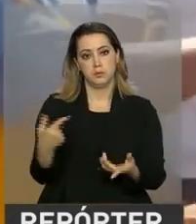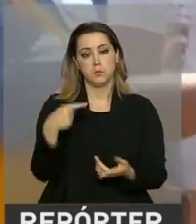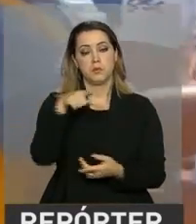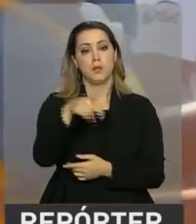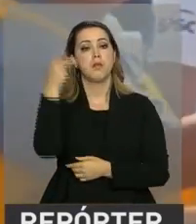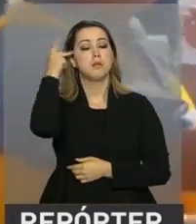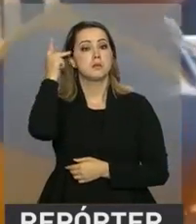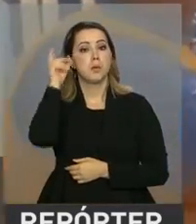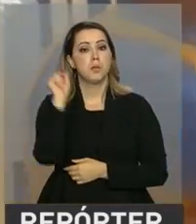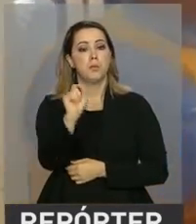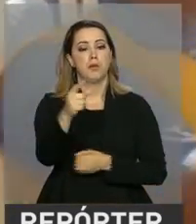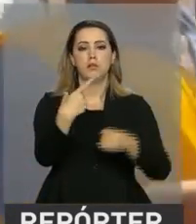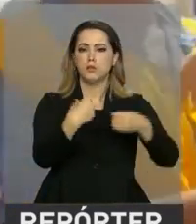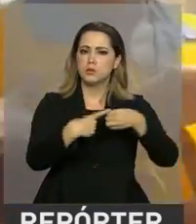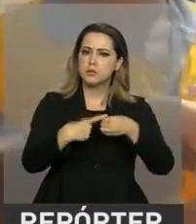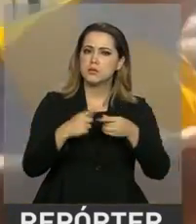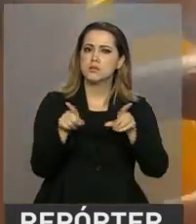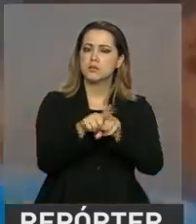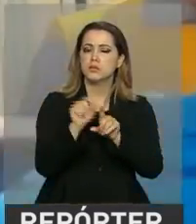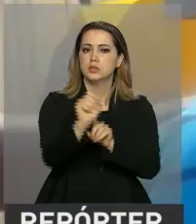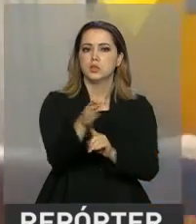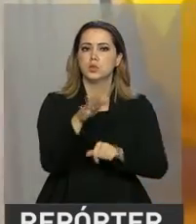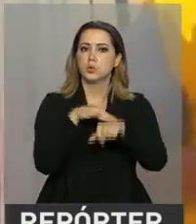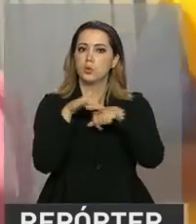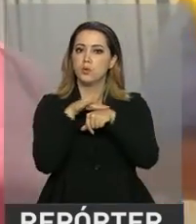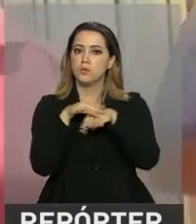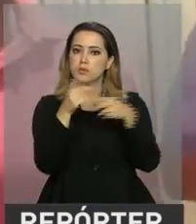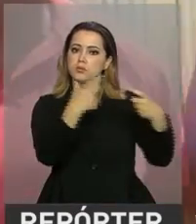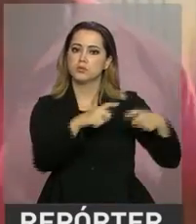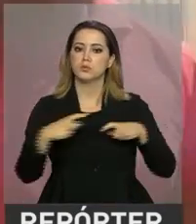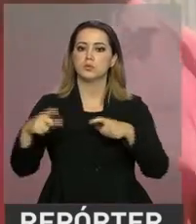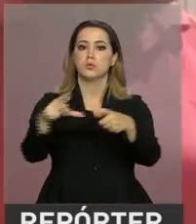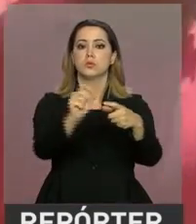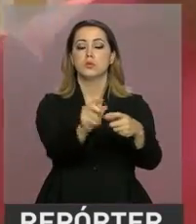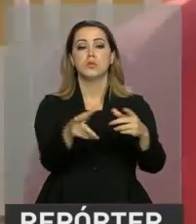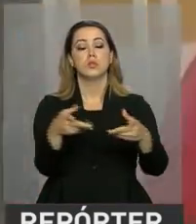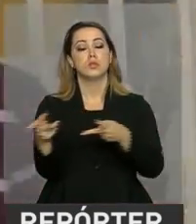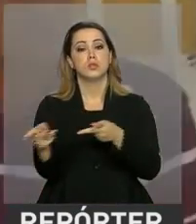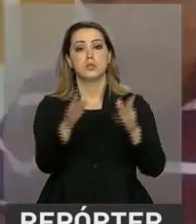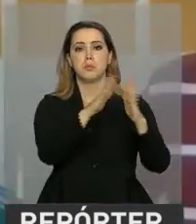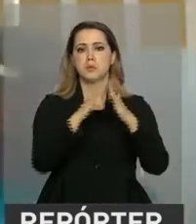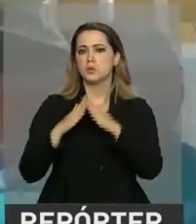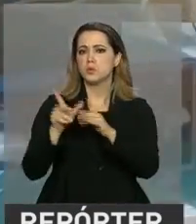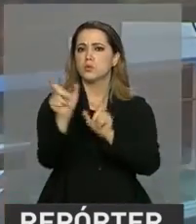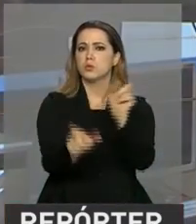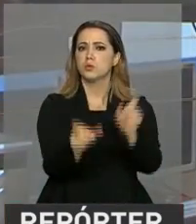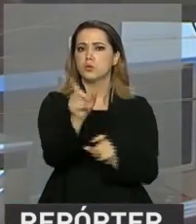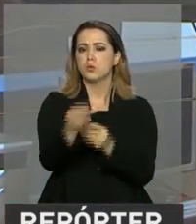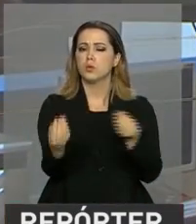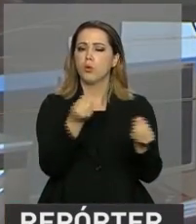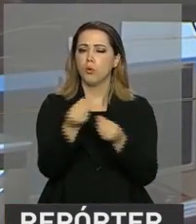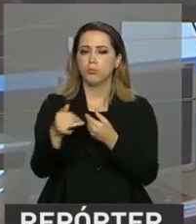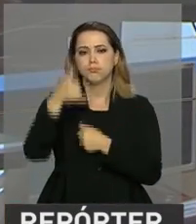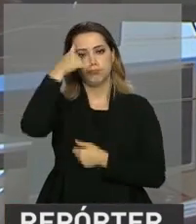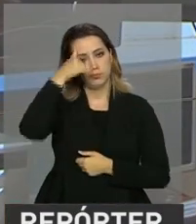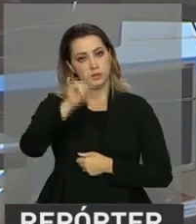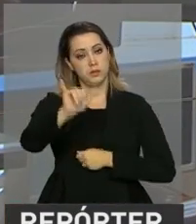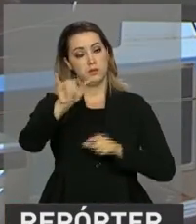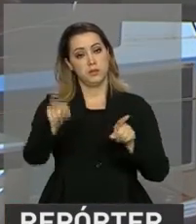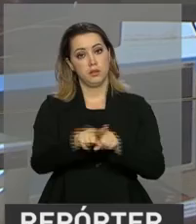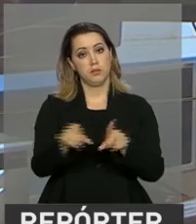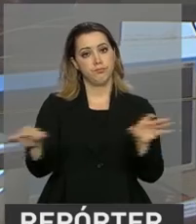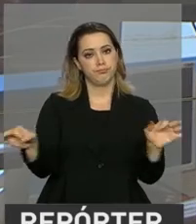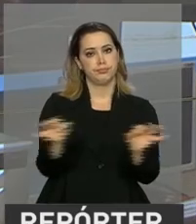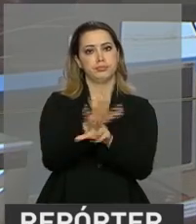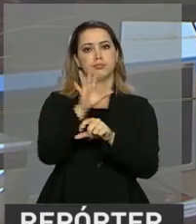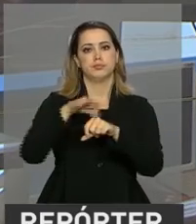ele conversou com moradores e estudantes sobre a prevenção e como eliminar possíveis focos do mosquito já o ministro do